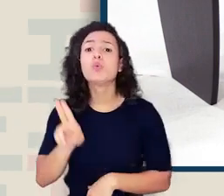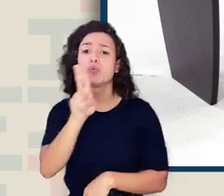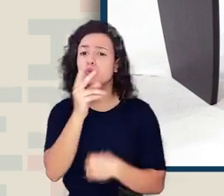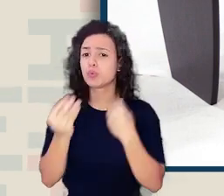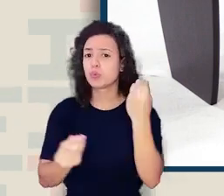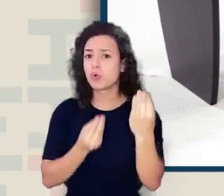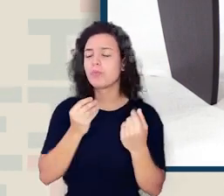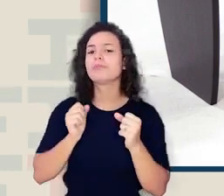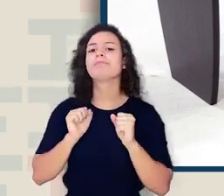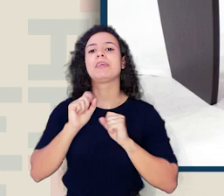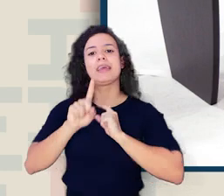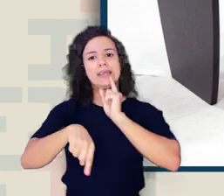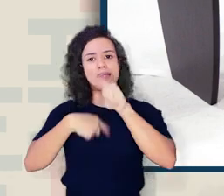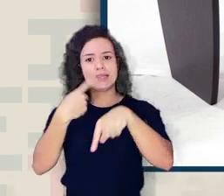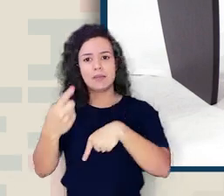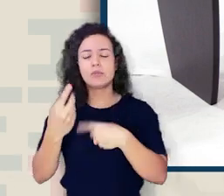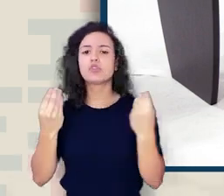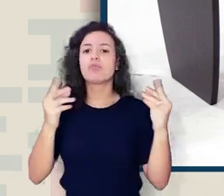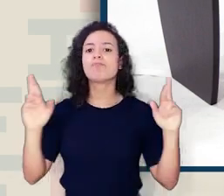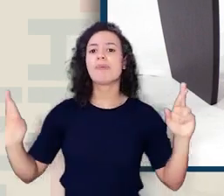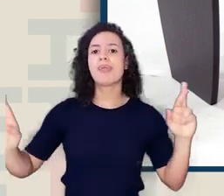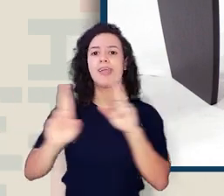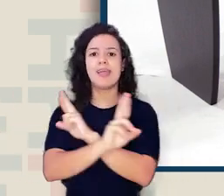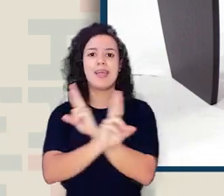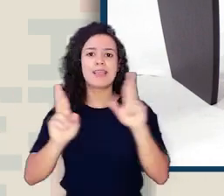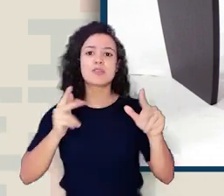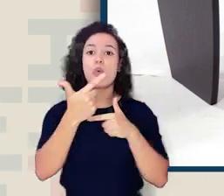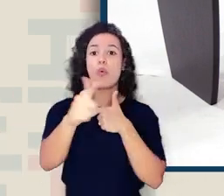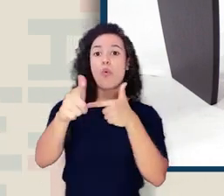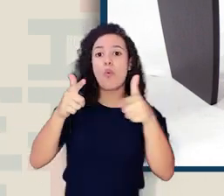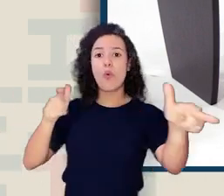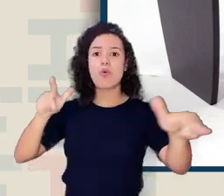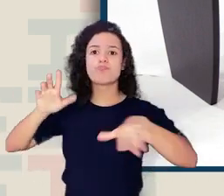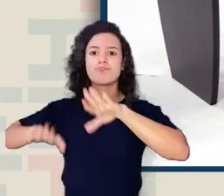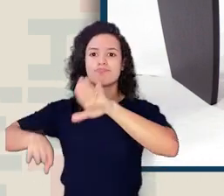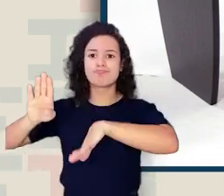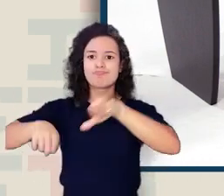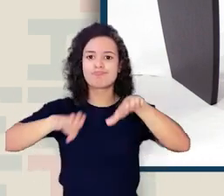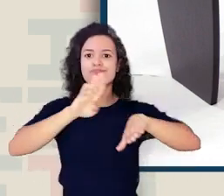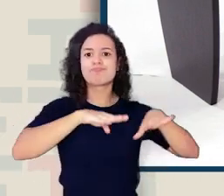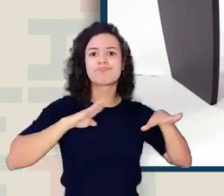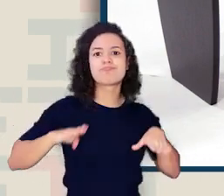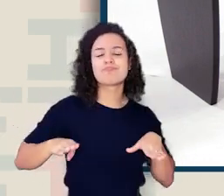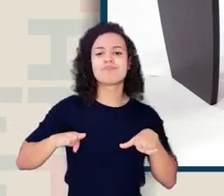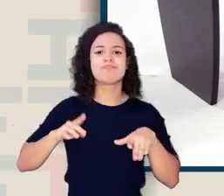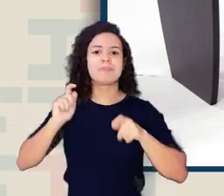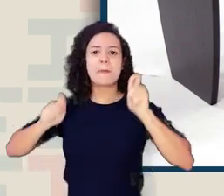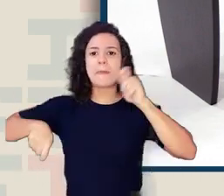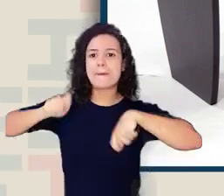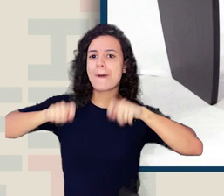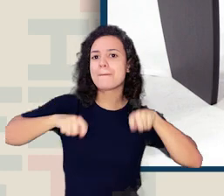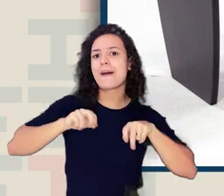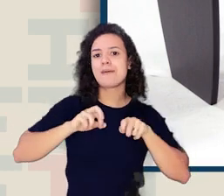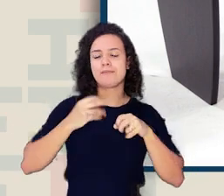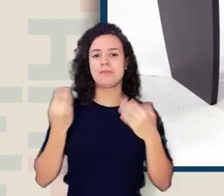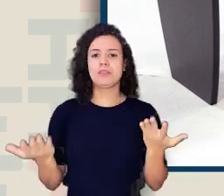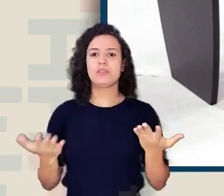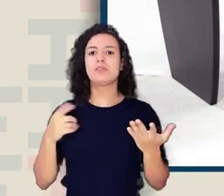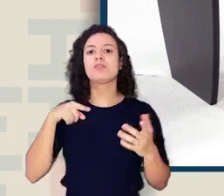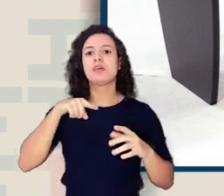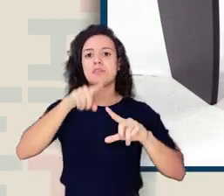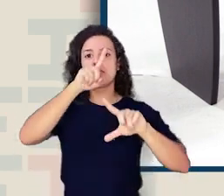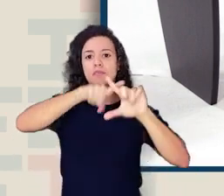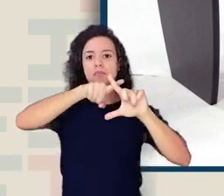esse manuseio. E depois disso, como eles estão dialogando com os outros tambores que têm outras alturas, né? Aqui